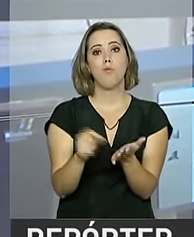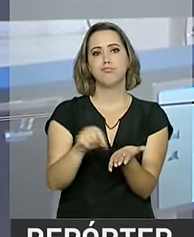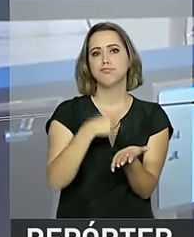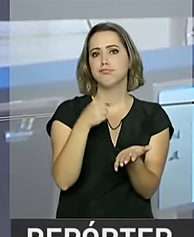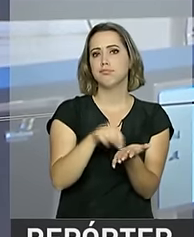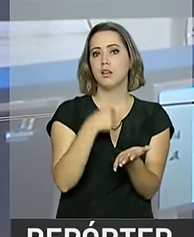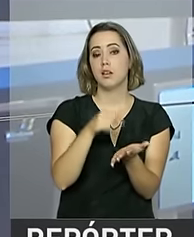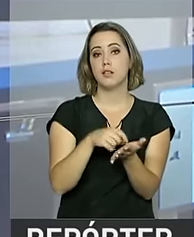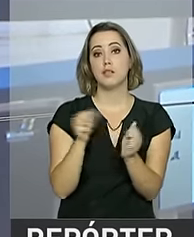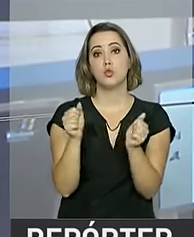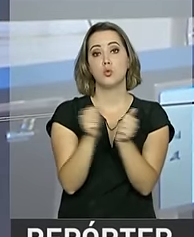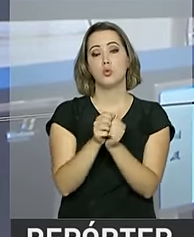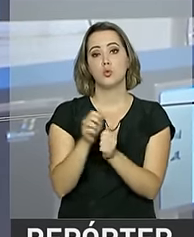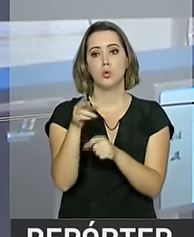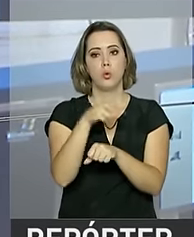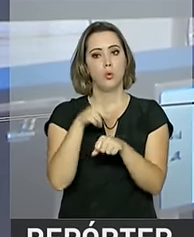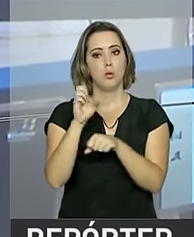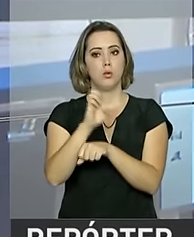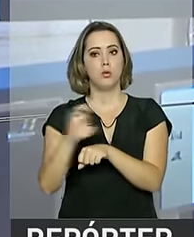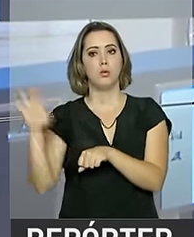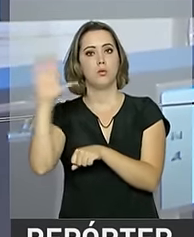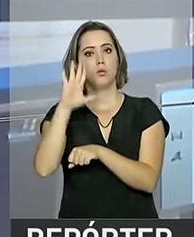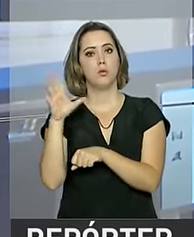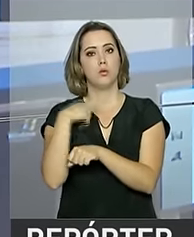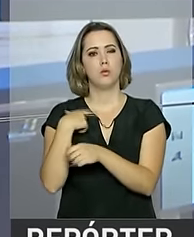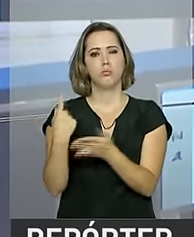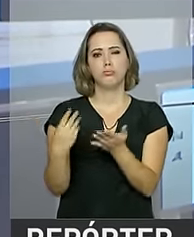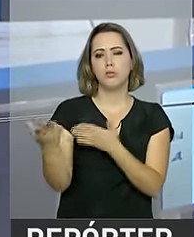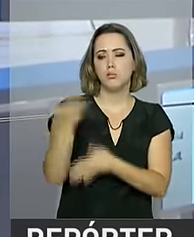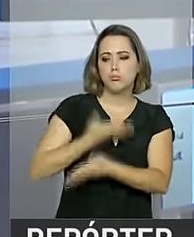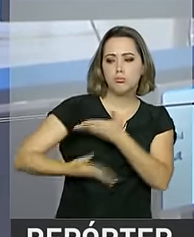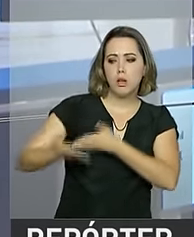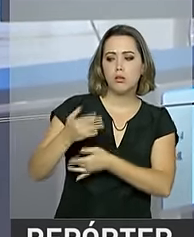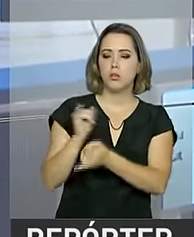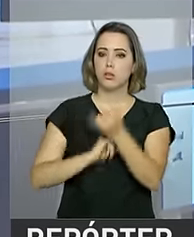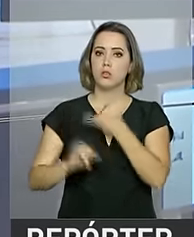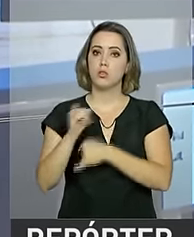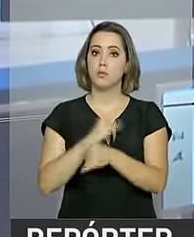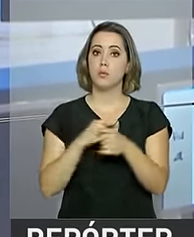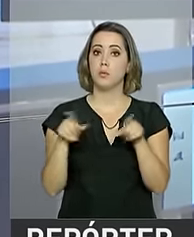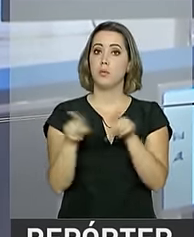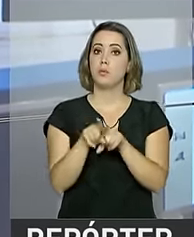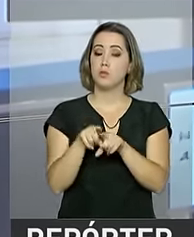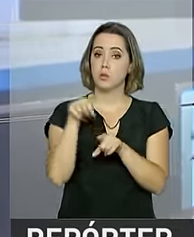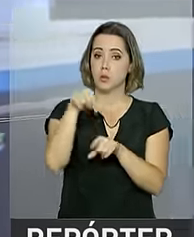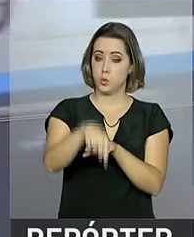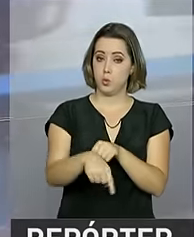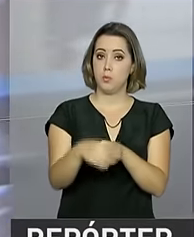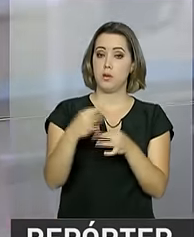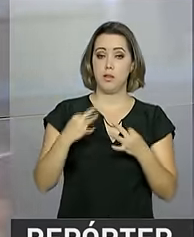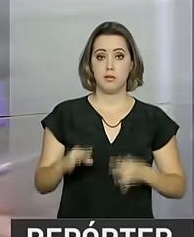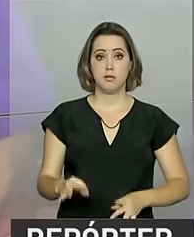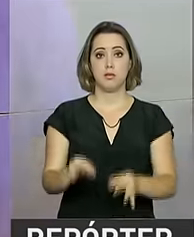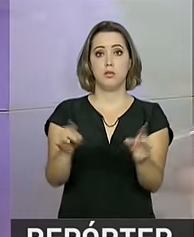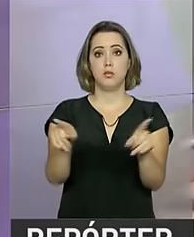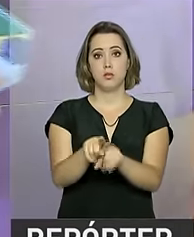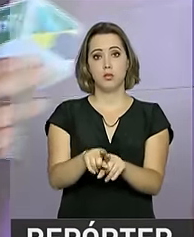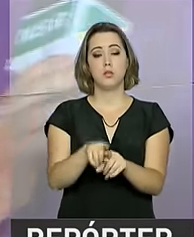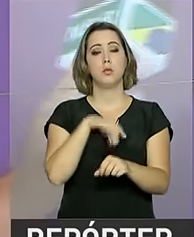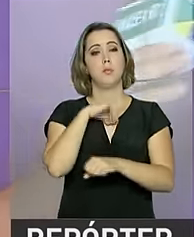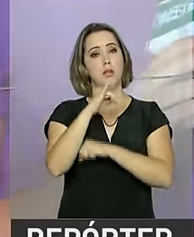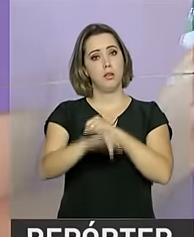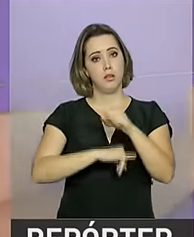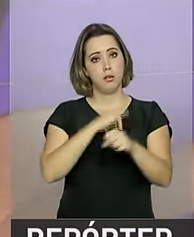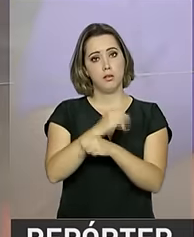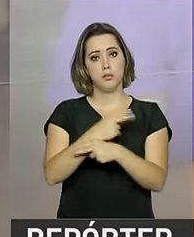intercâmbio de informações e experiências sobre essa tecnologia e a internet das coisas nós vamos saber mais com a repórter